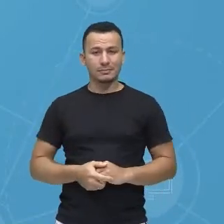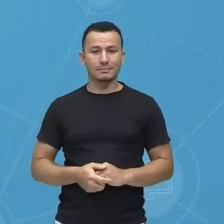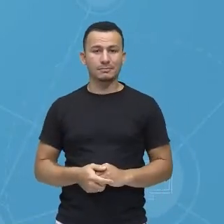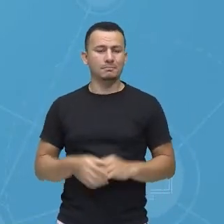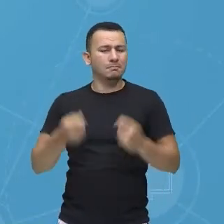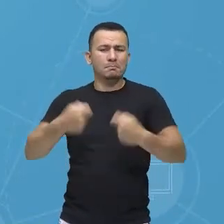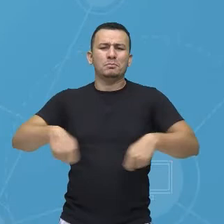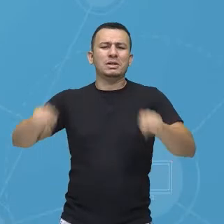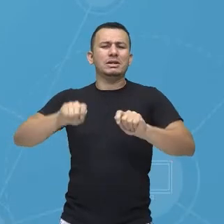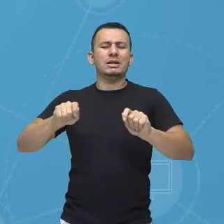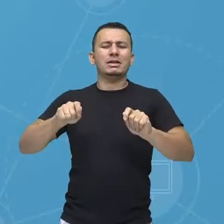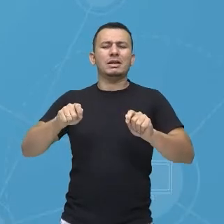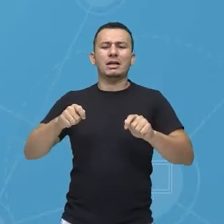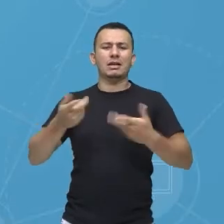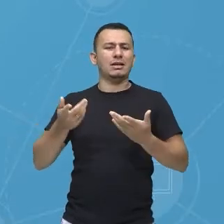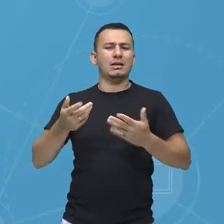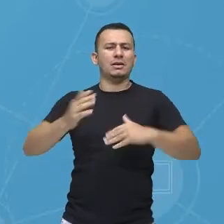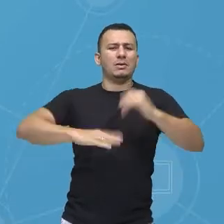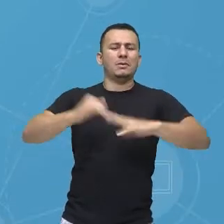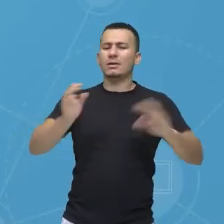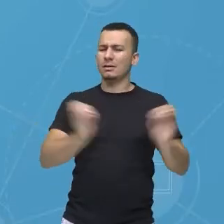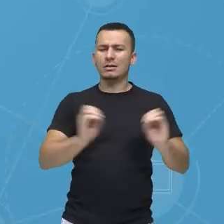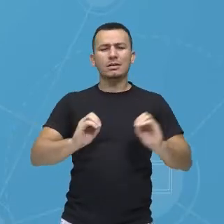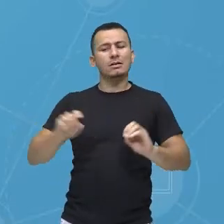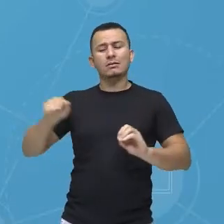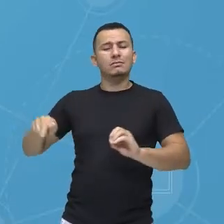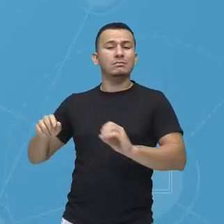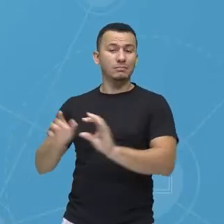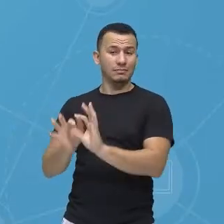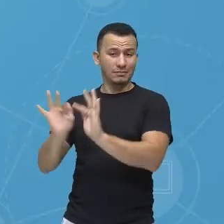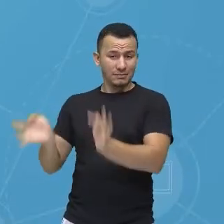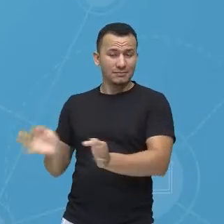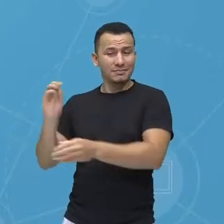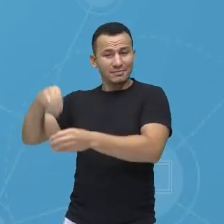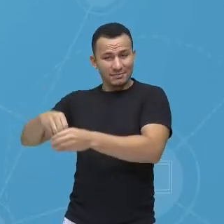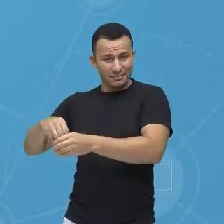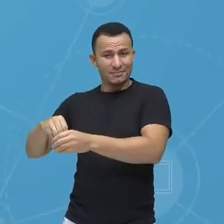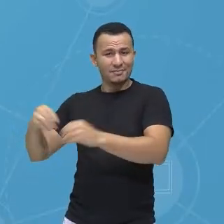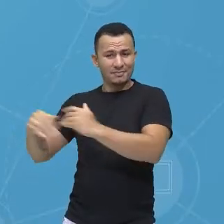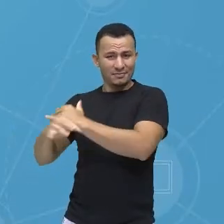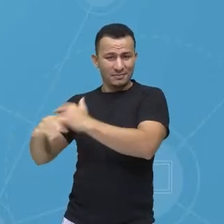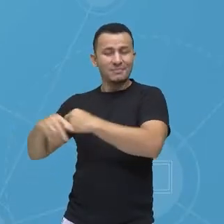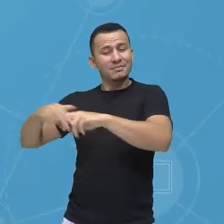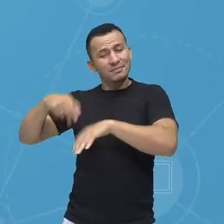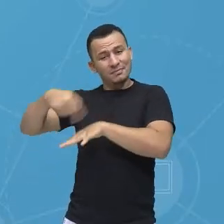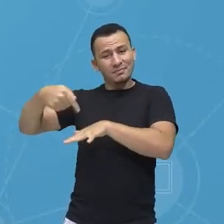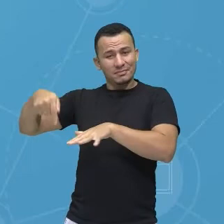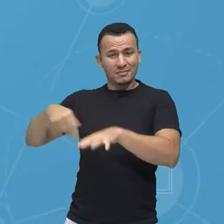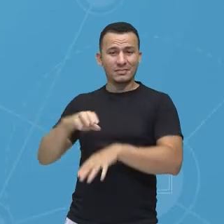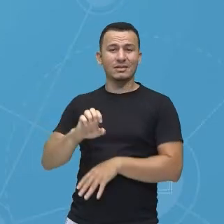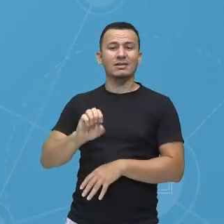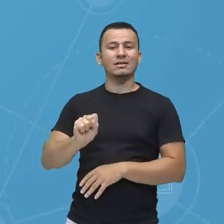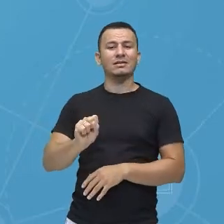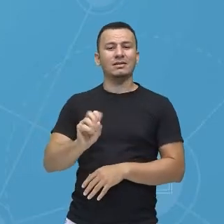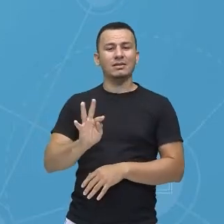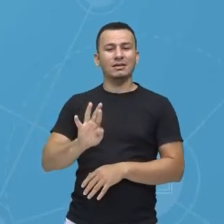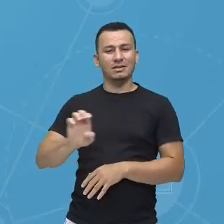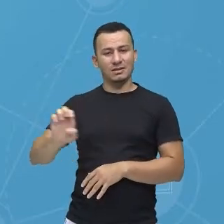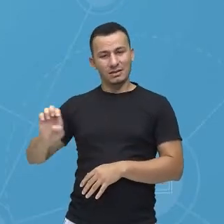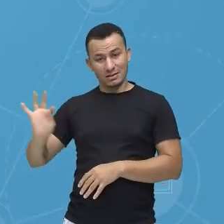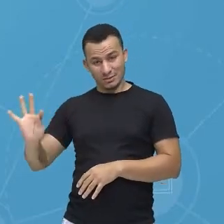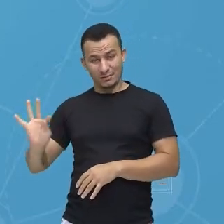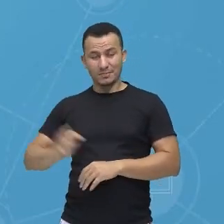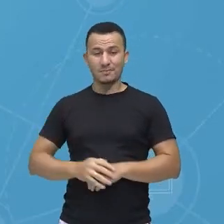Não precisa ser um ambiente específico, pode ser um ambiente qualquer na cidade. Tá? Então essa é a modalidade street. Aí